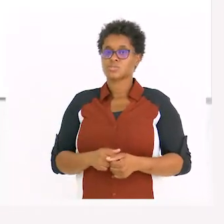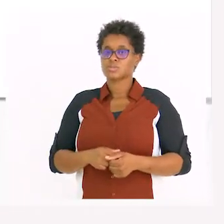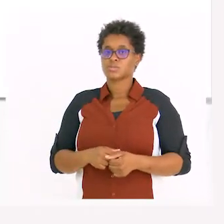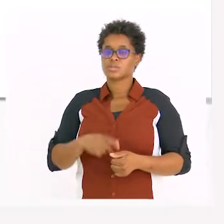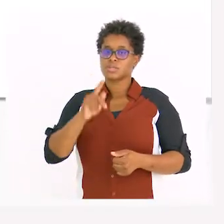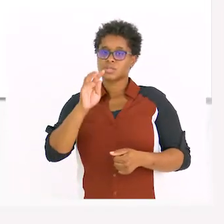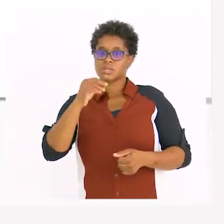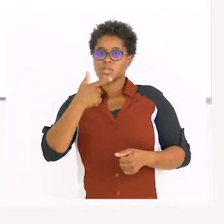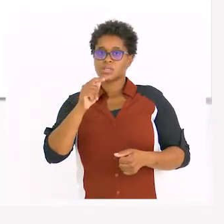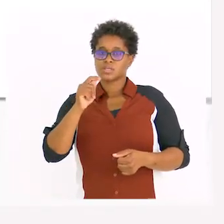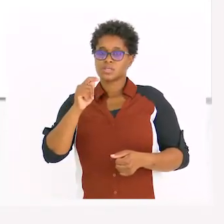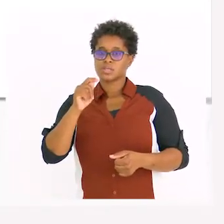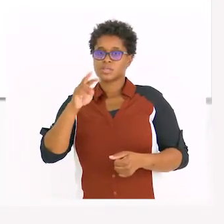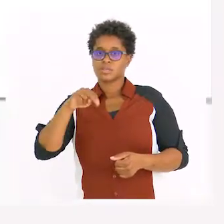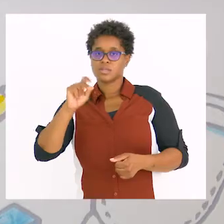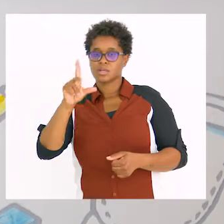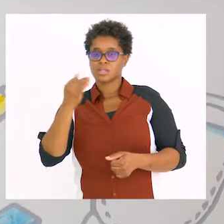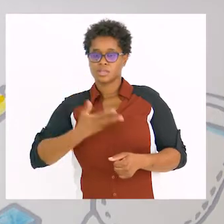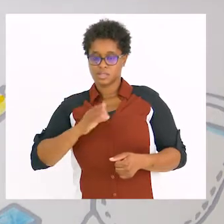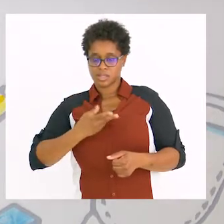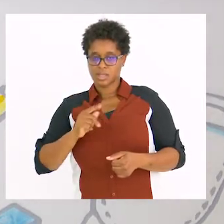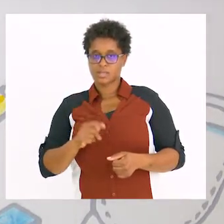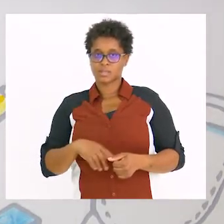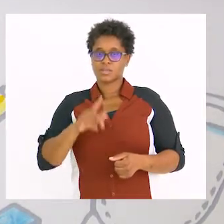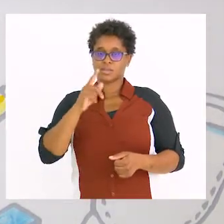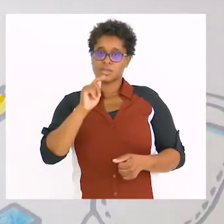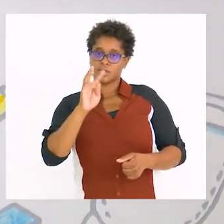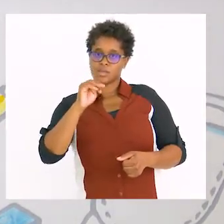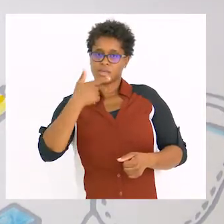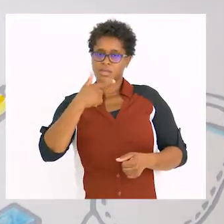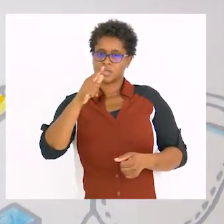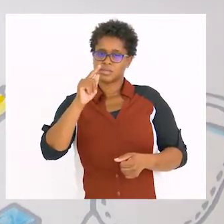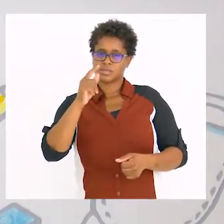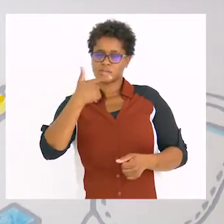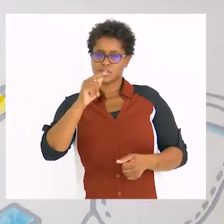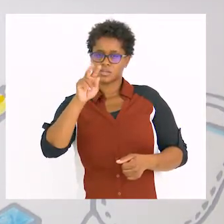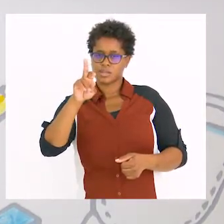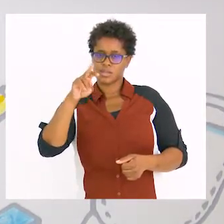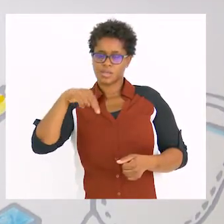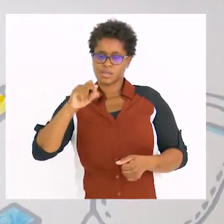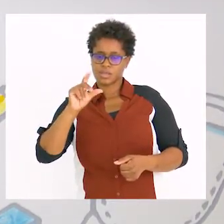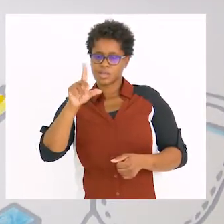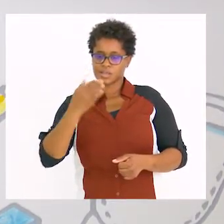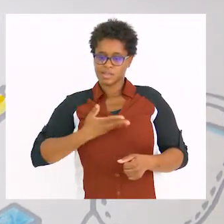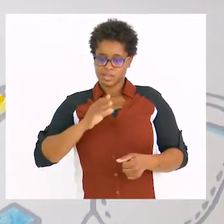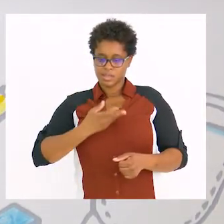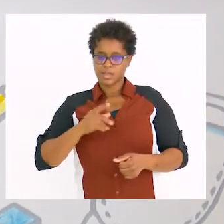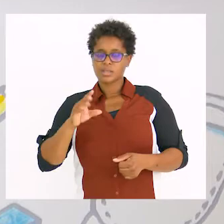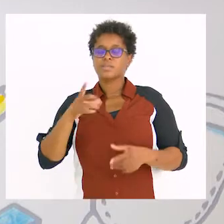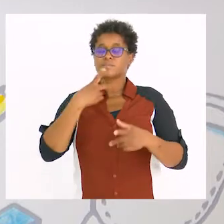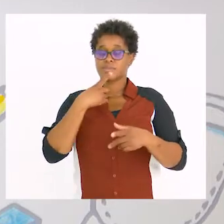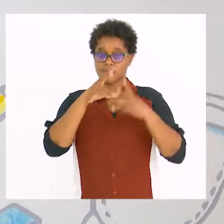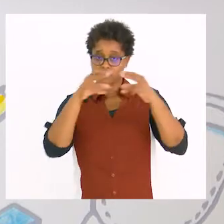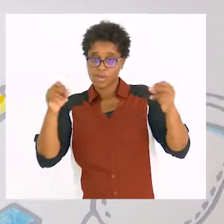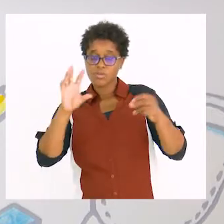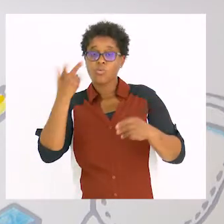externalidades. Entende-se por externalidades quando um agente econômico, por